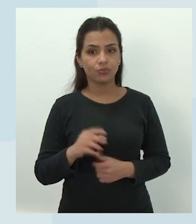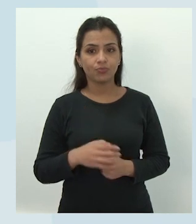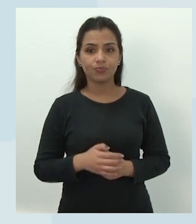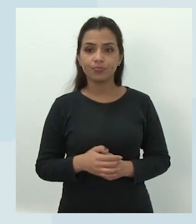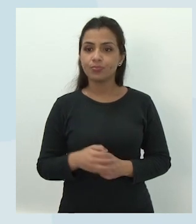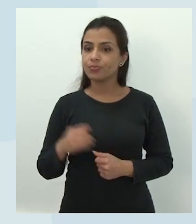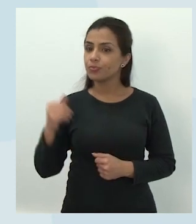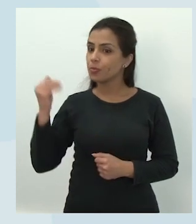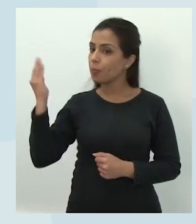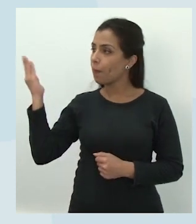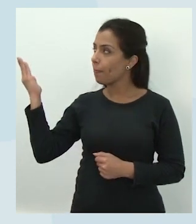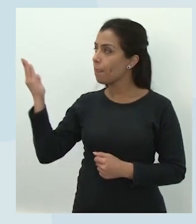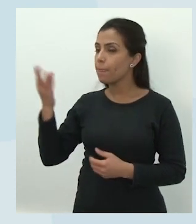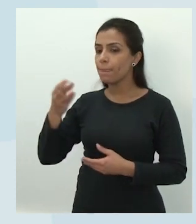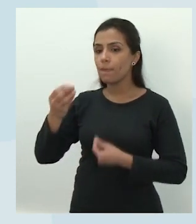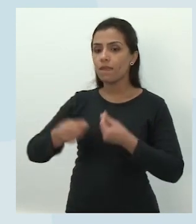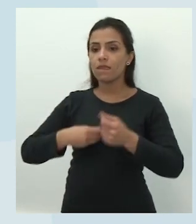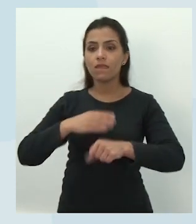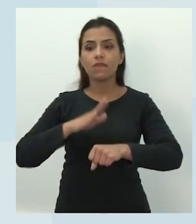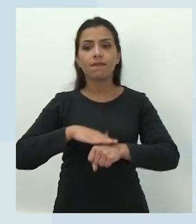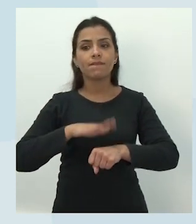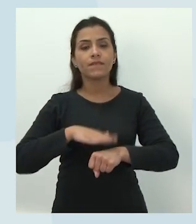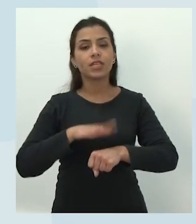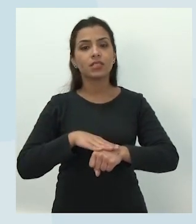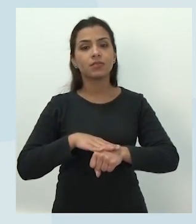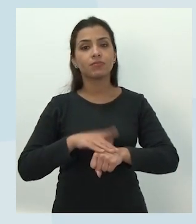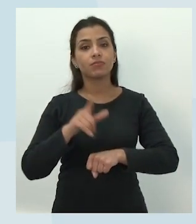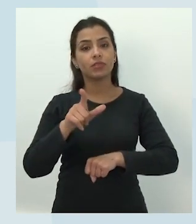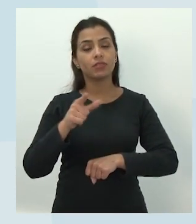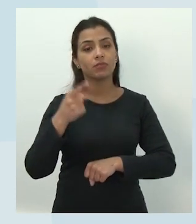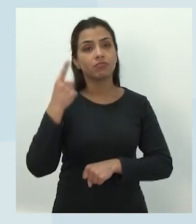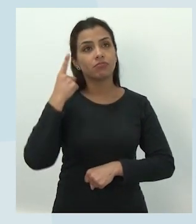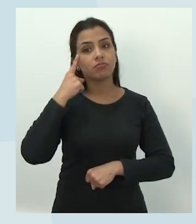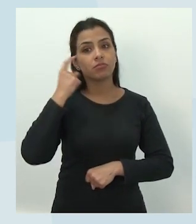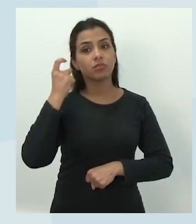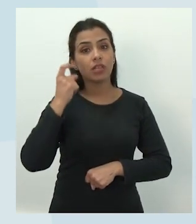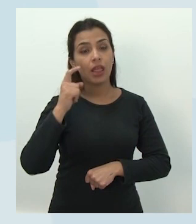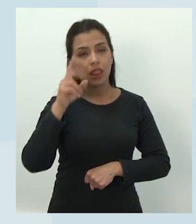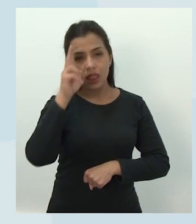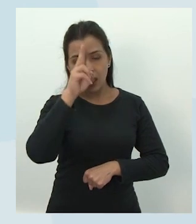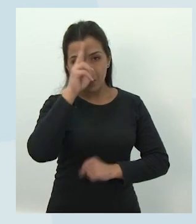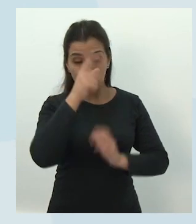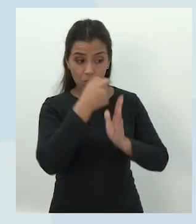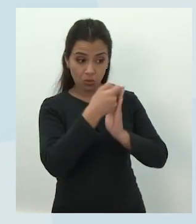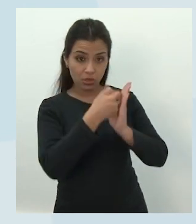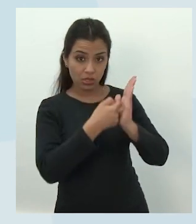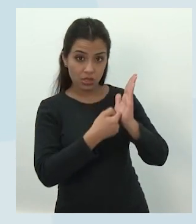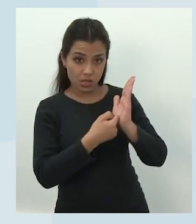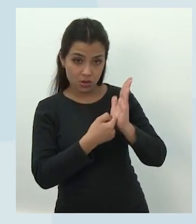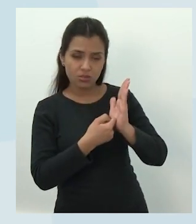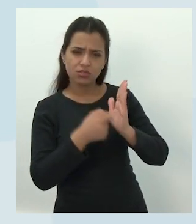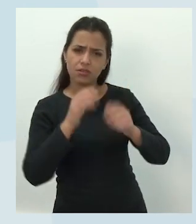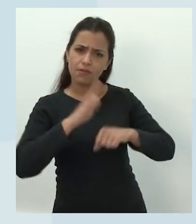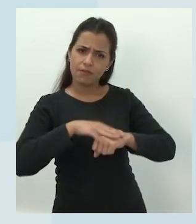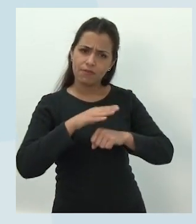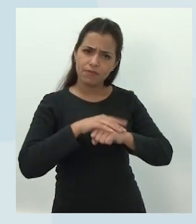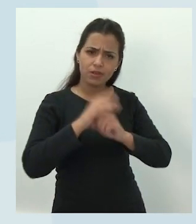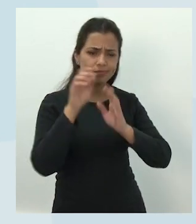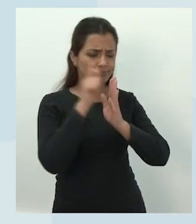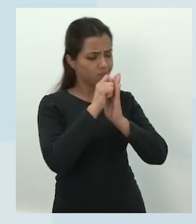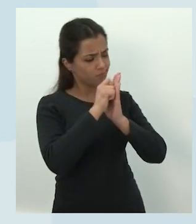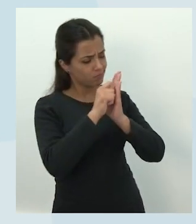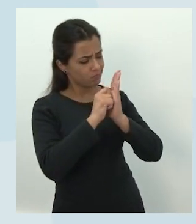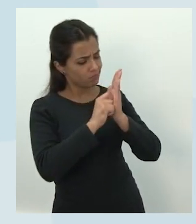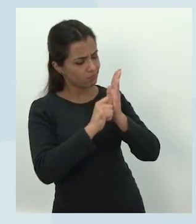Então, como que vocês vão confeccionar esse storyboard, né? Vocês vão pegar aquele roteiro inicial que você escreveu, rascunhou lá